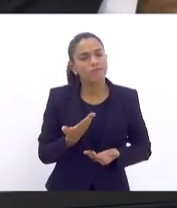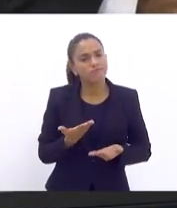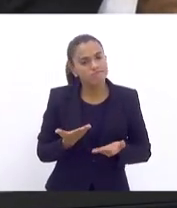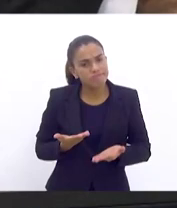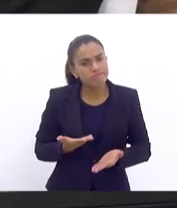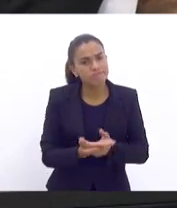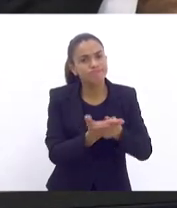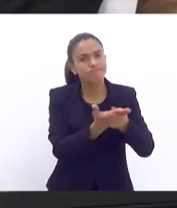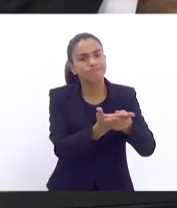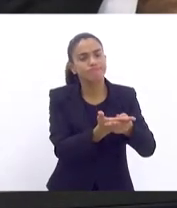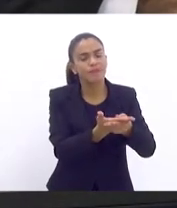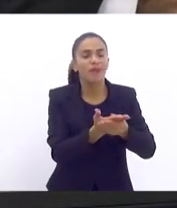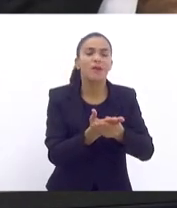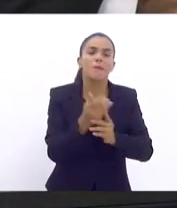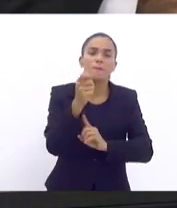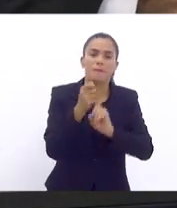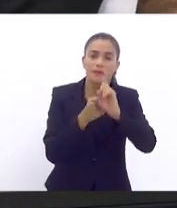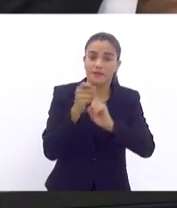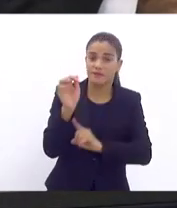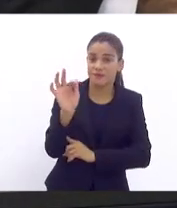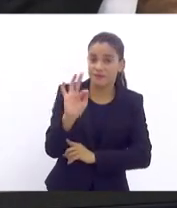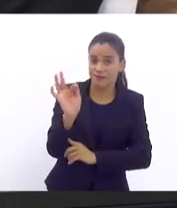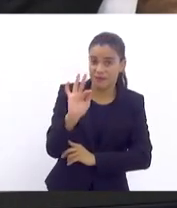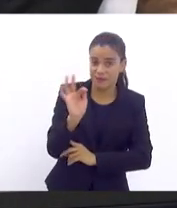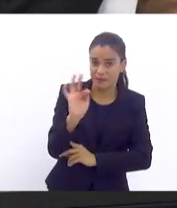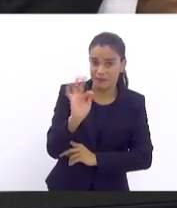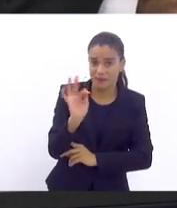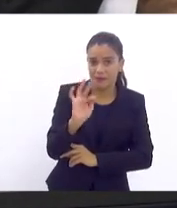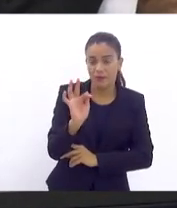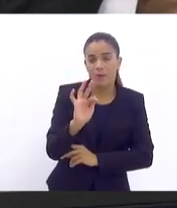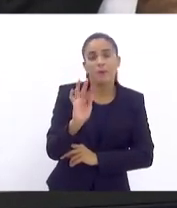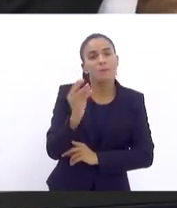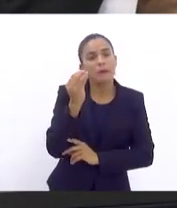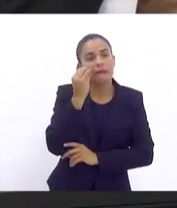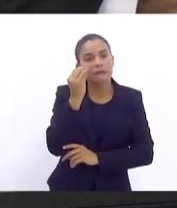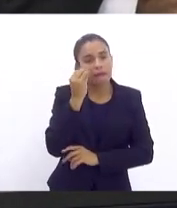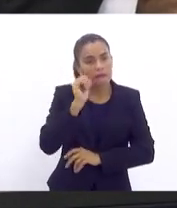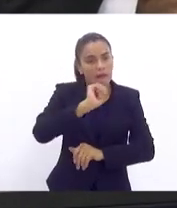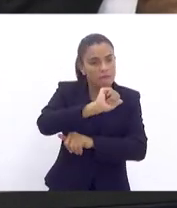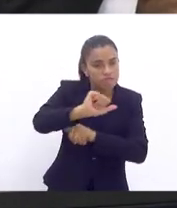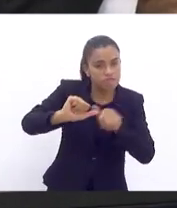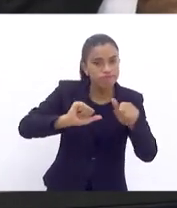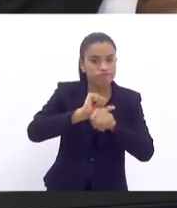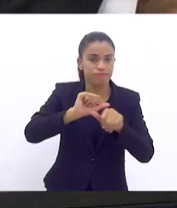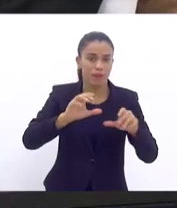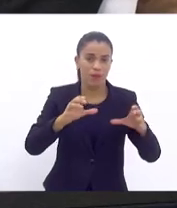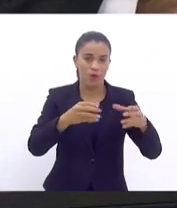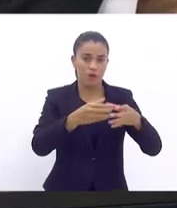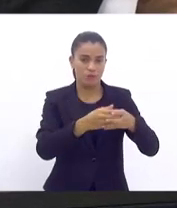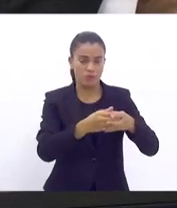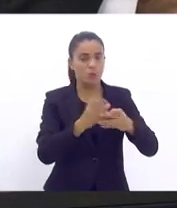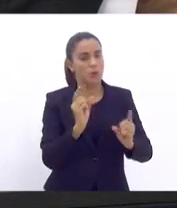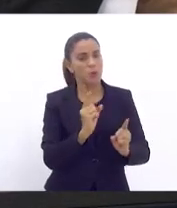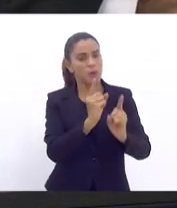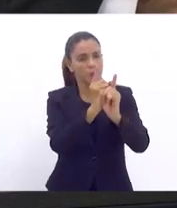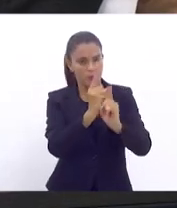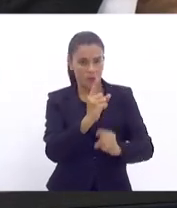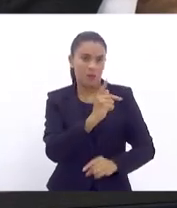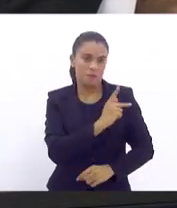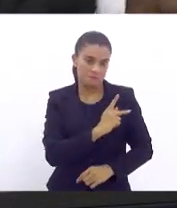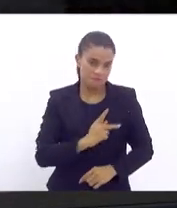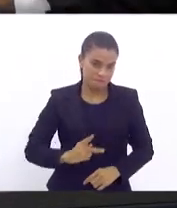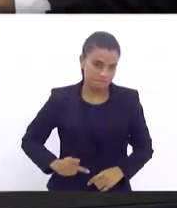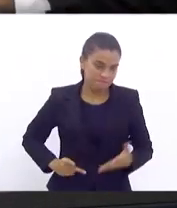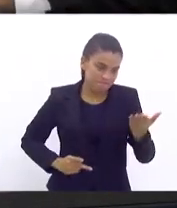em fevereiro para reconstituir a comissão tive um encontro com presidente que